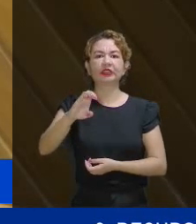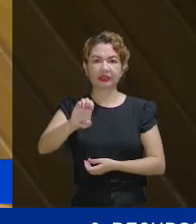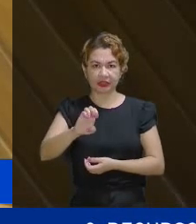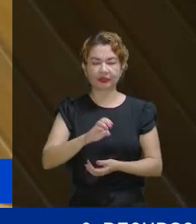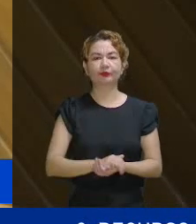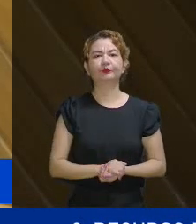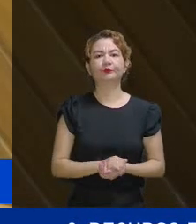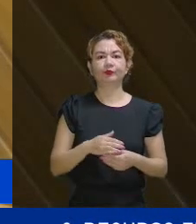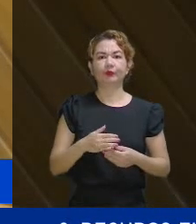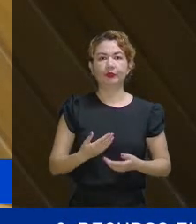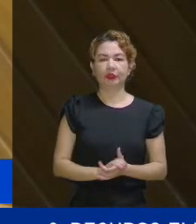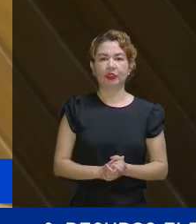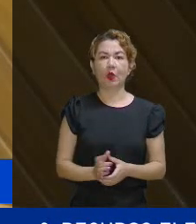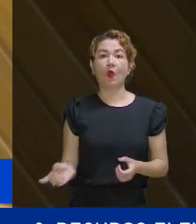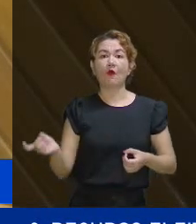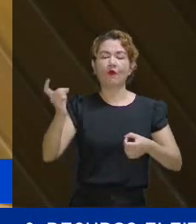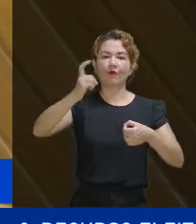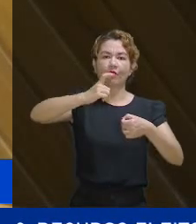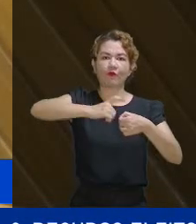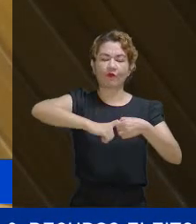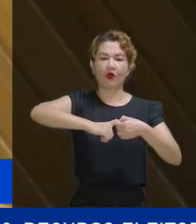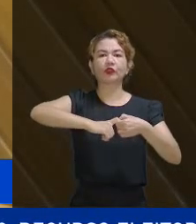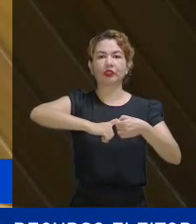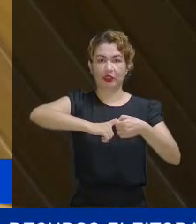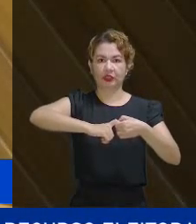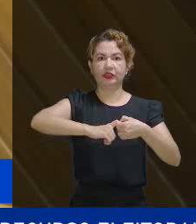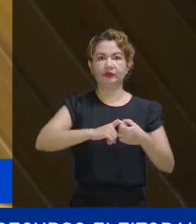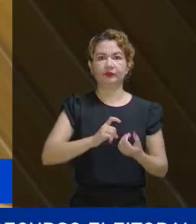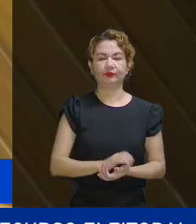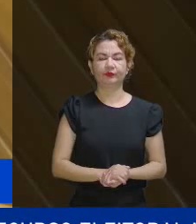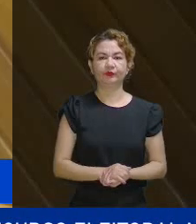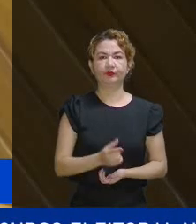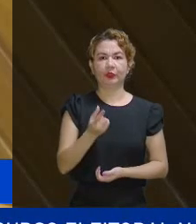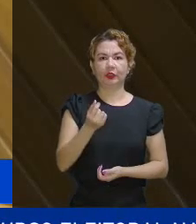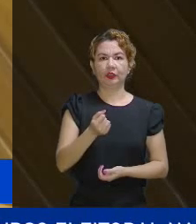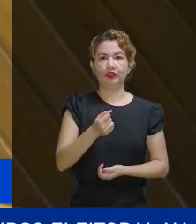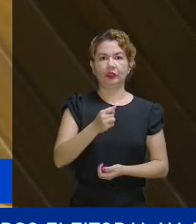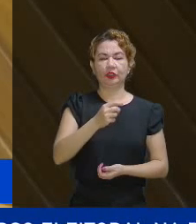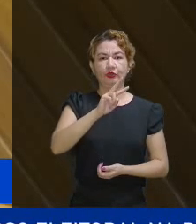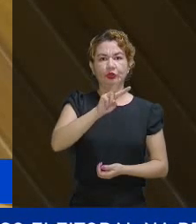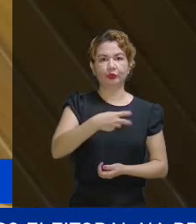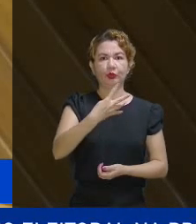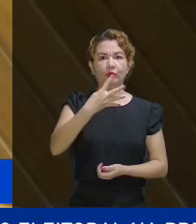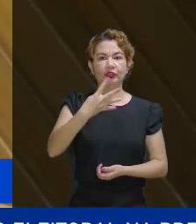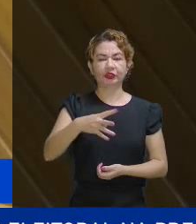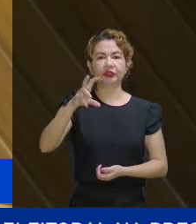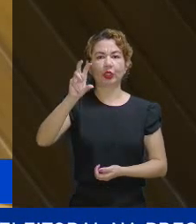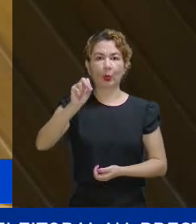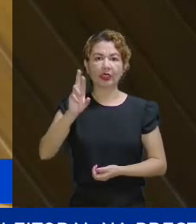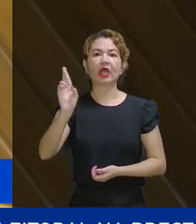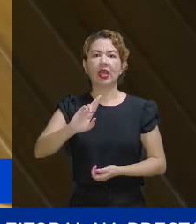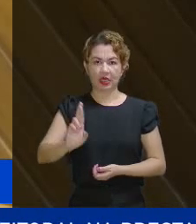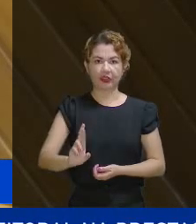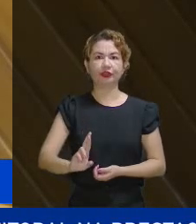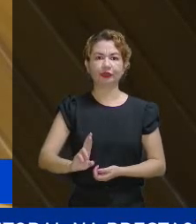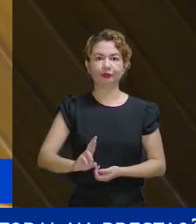com a determinação de restituição ao Tesouro Nacional do valor de R$